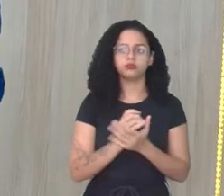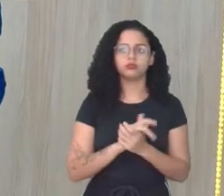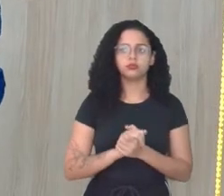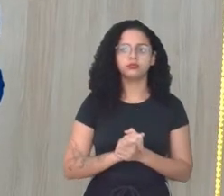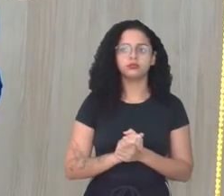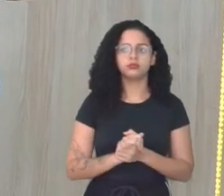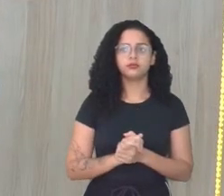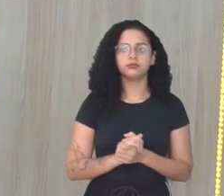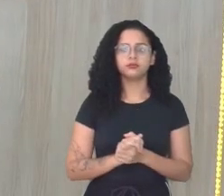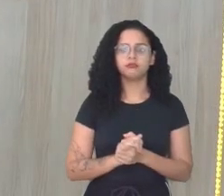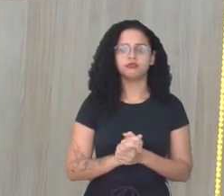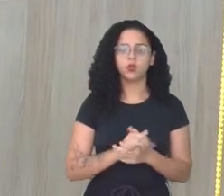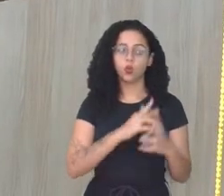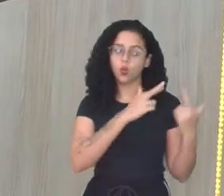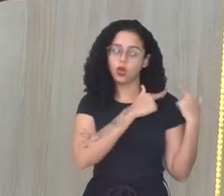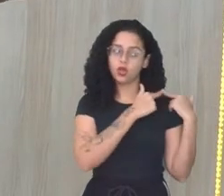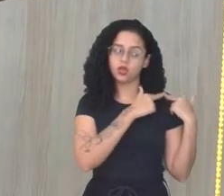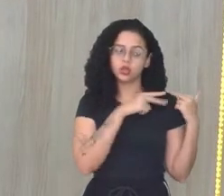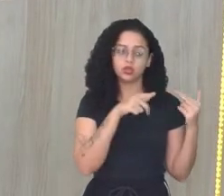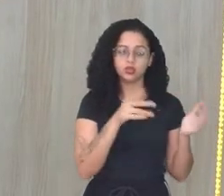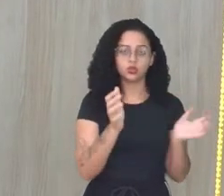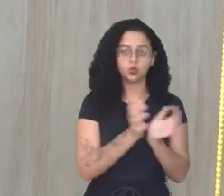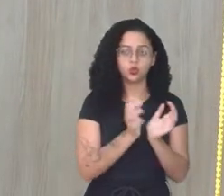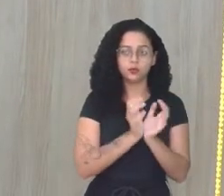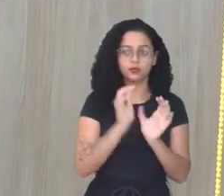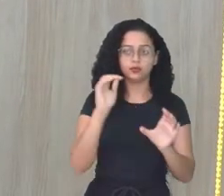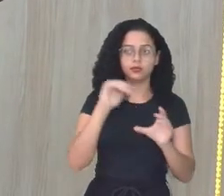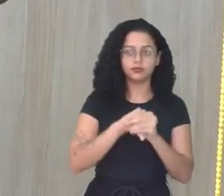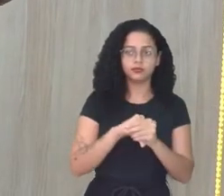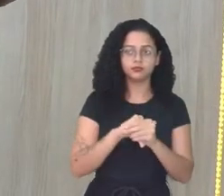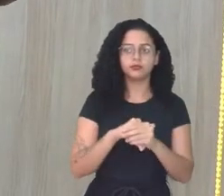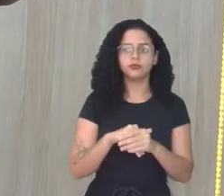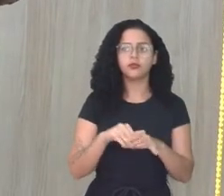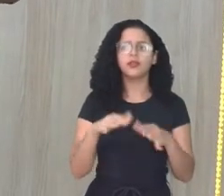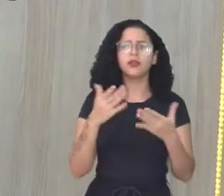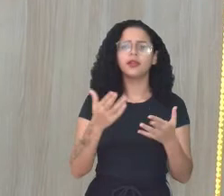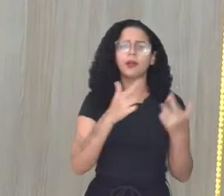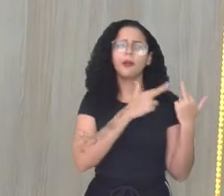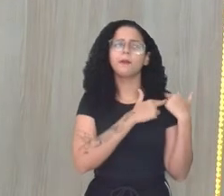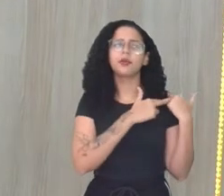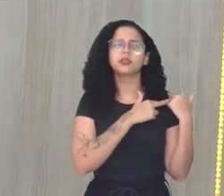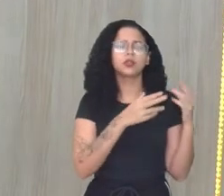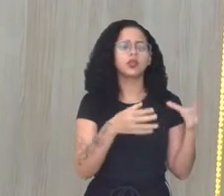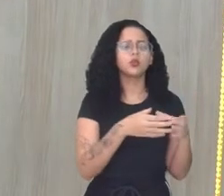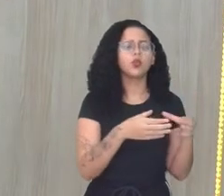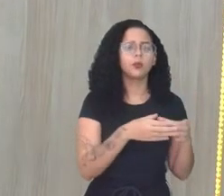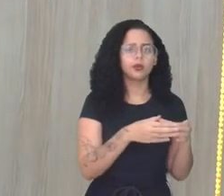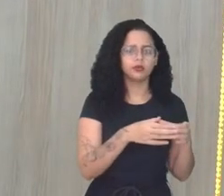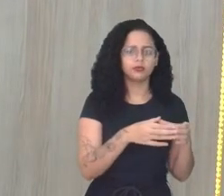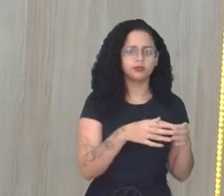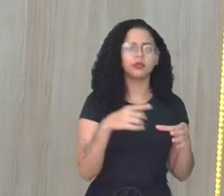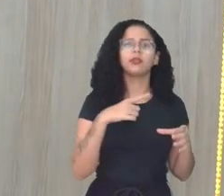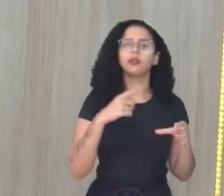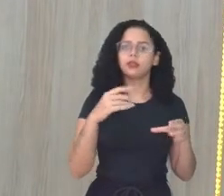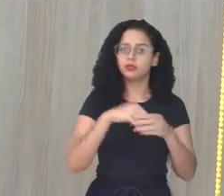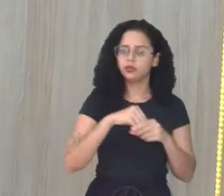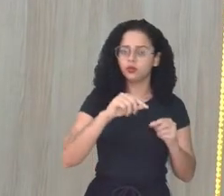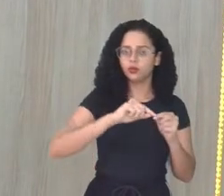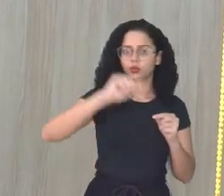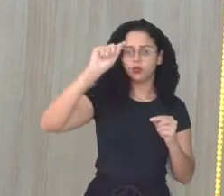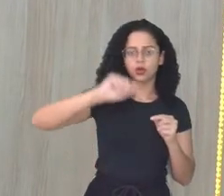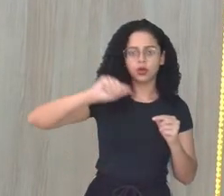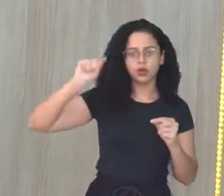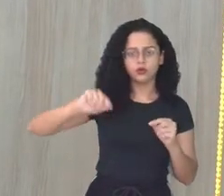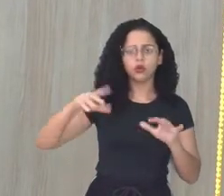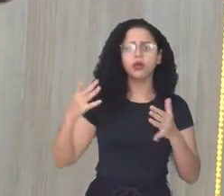os representantes dessa eleição. Ou seja, quem seriam representantes da turma? Está nesse gráfico, né? E